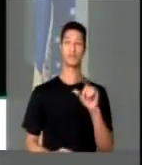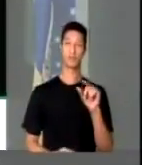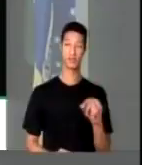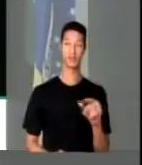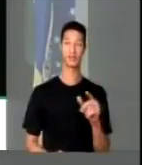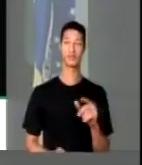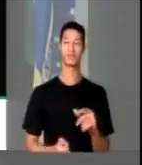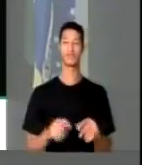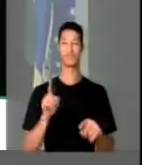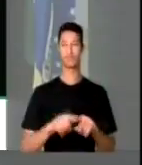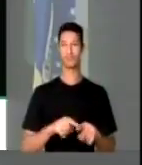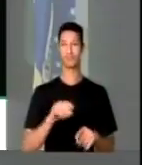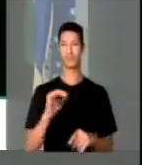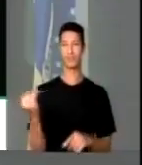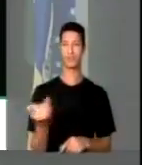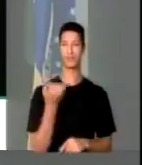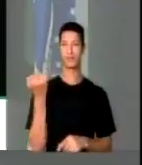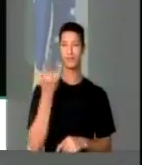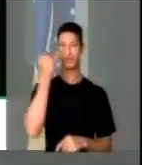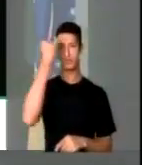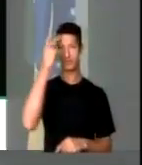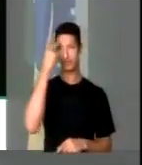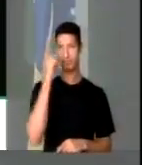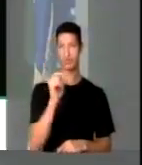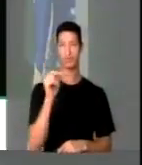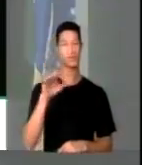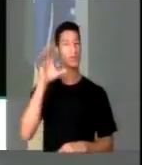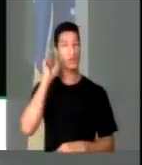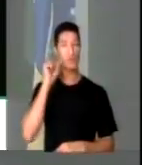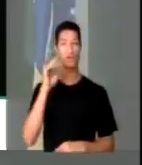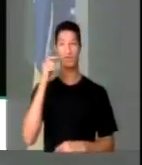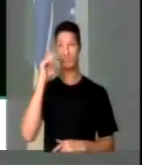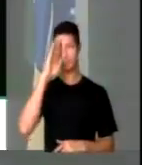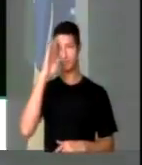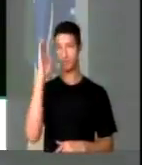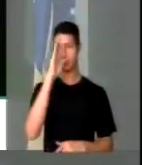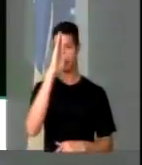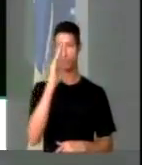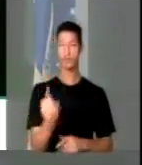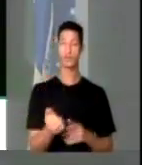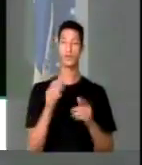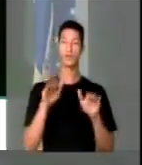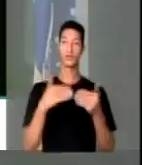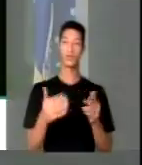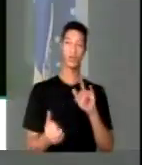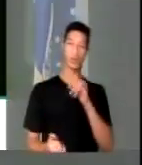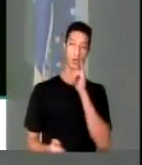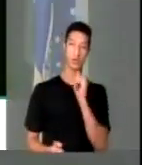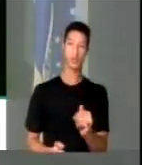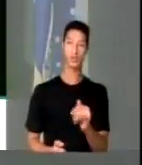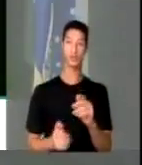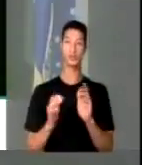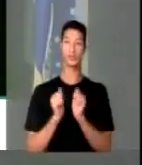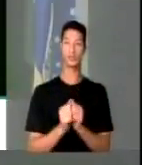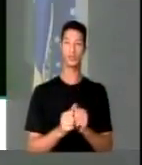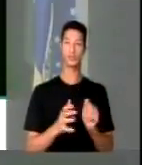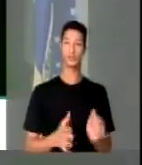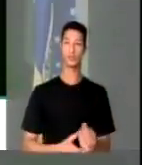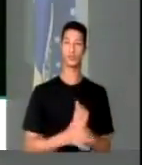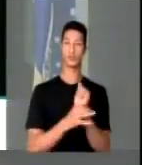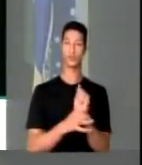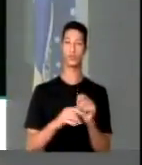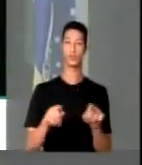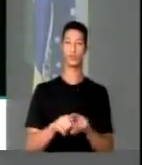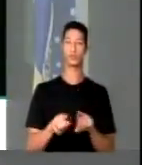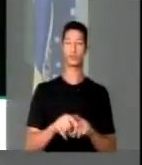isso causa um efeito importante para quem ouve, principalmente quando isso é dito com segurança